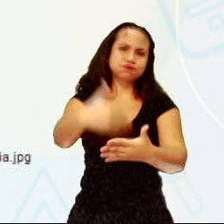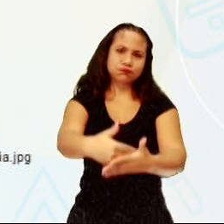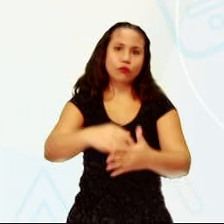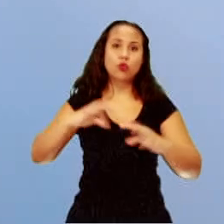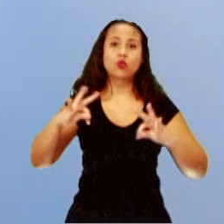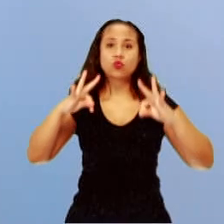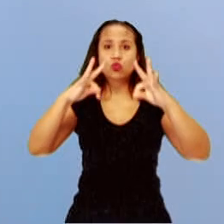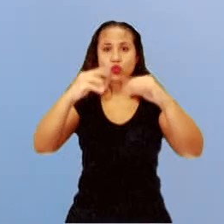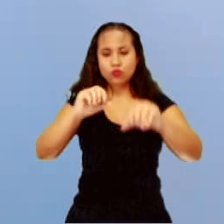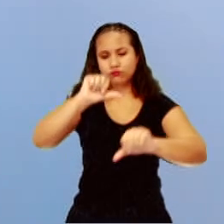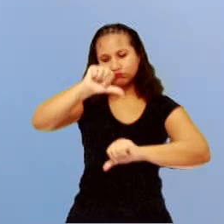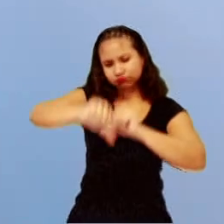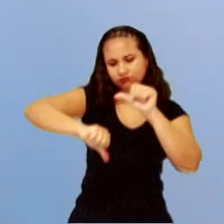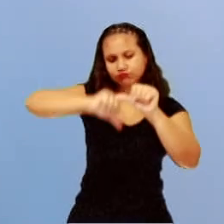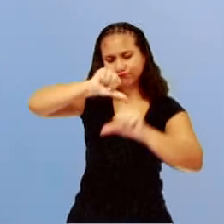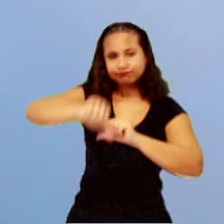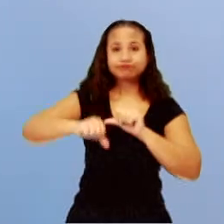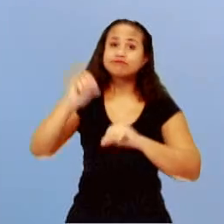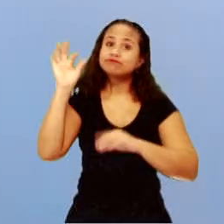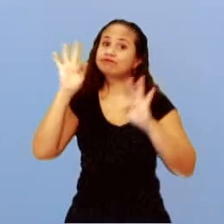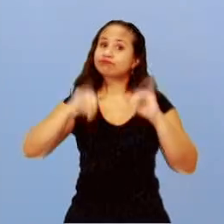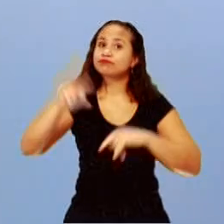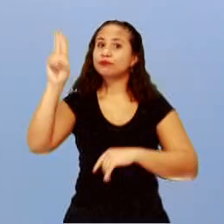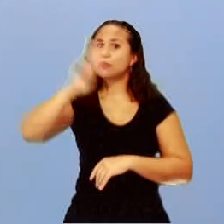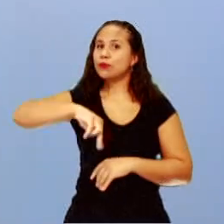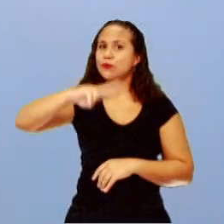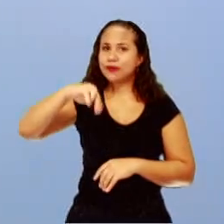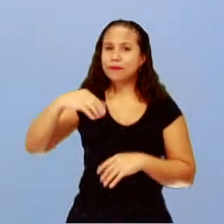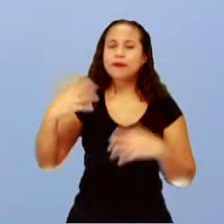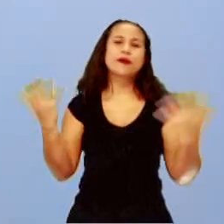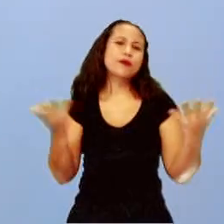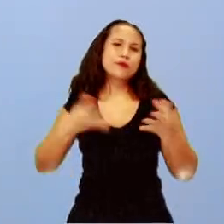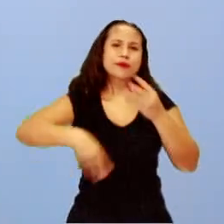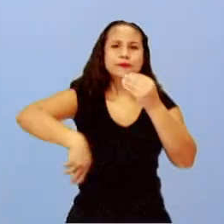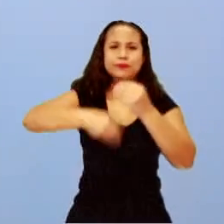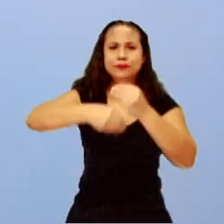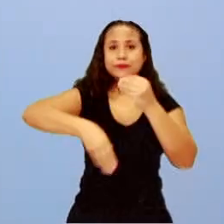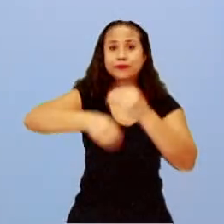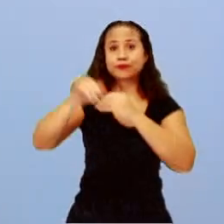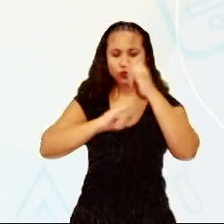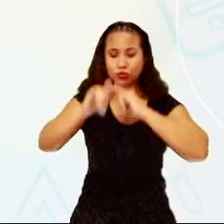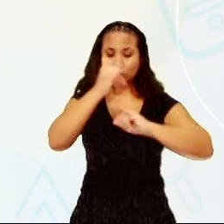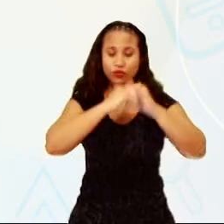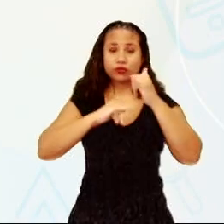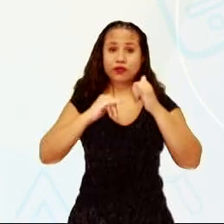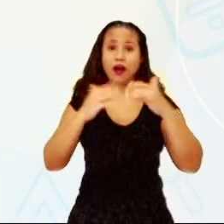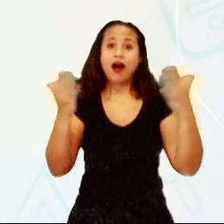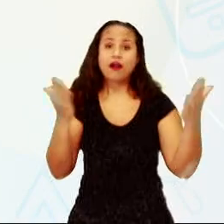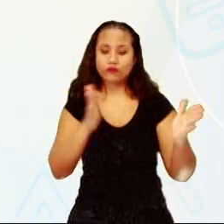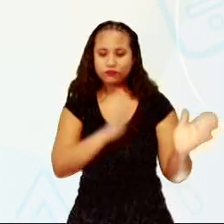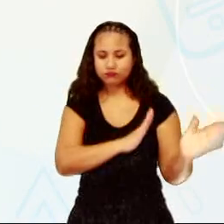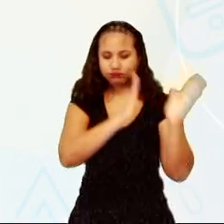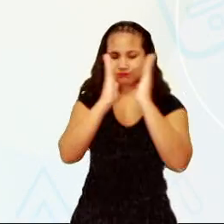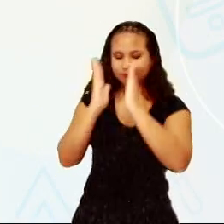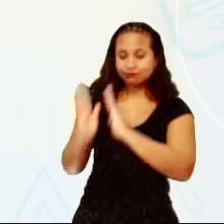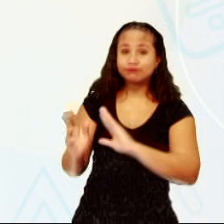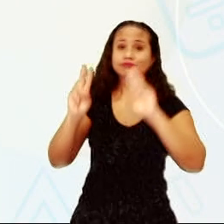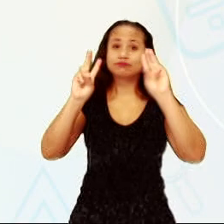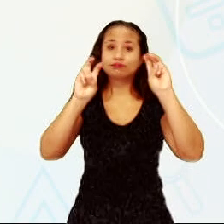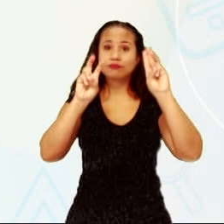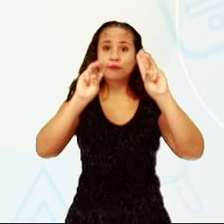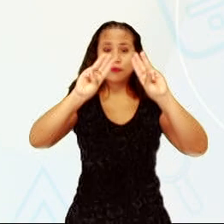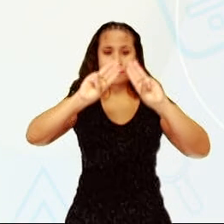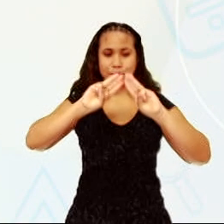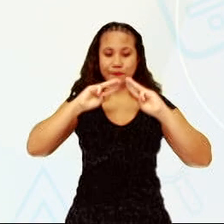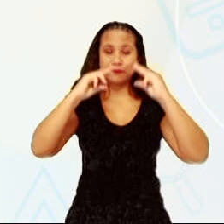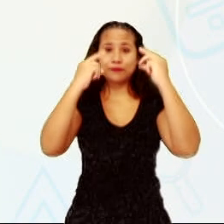se renovando. Mas, agora que nós falamos um pouquinho de energia, vamos falar um pouquinho sobre matéria?